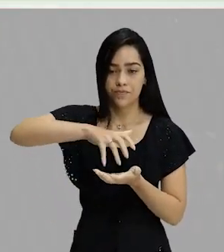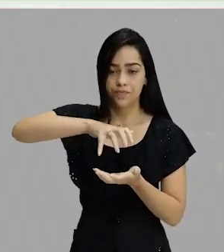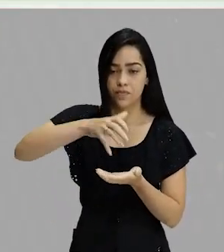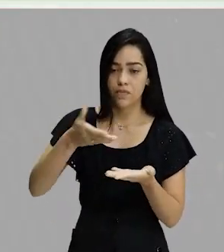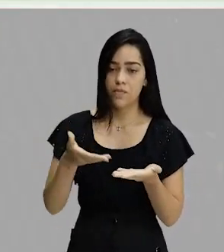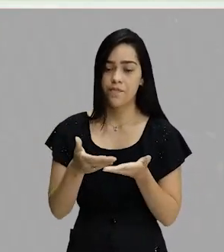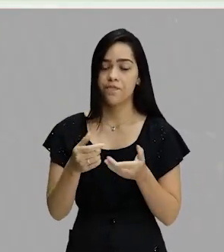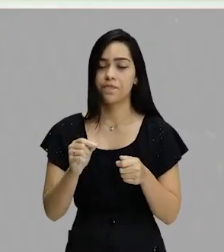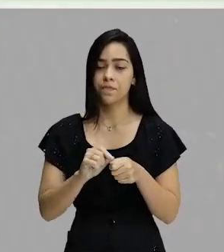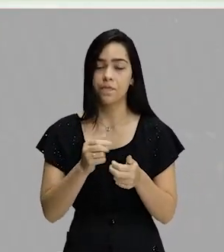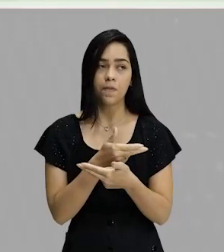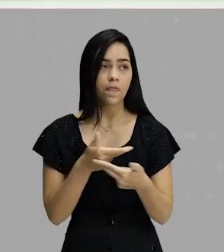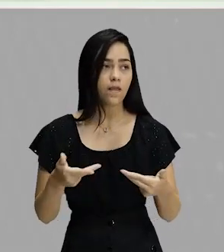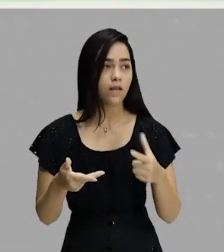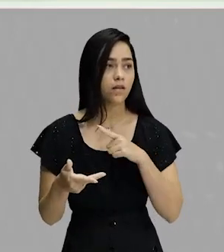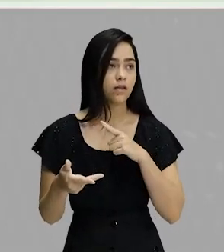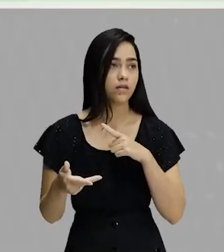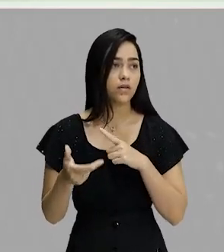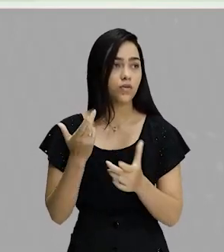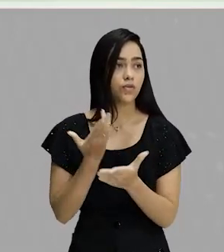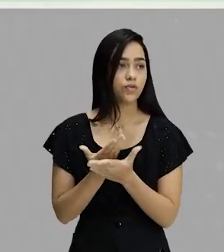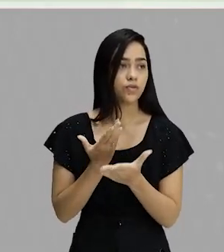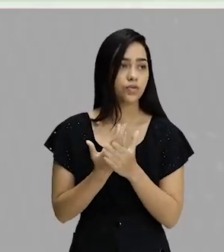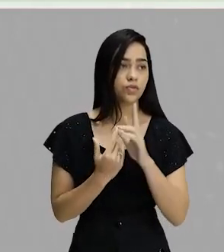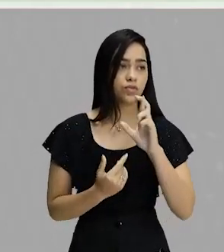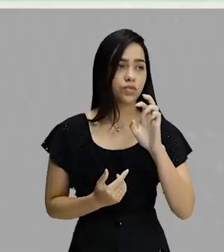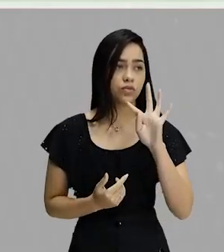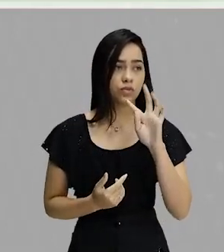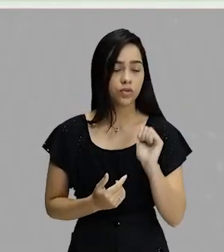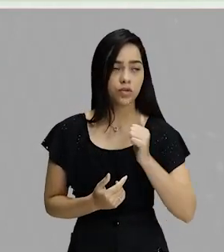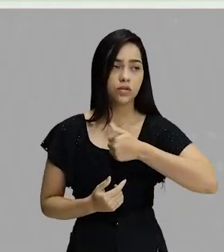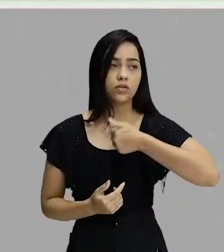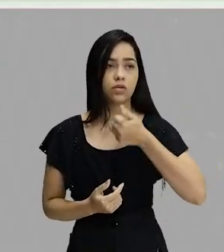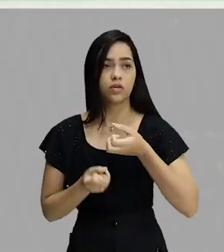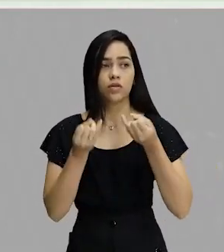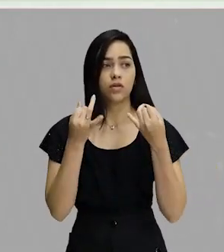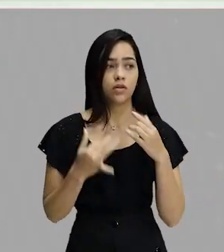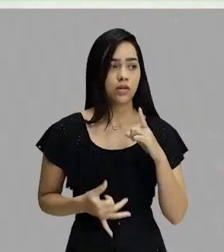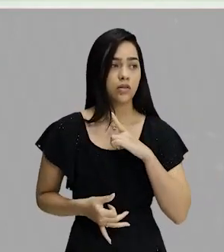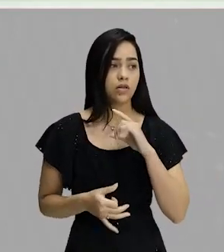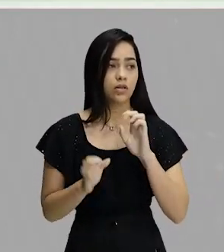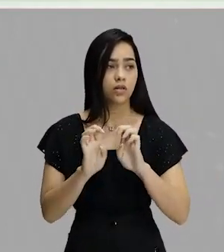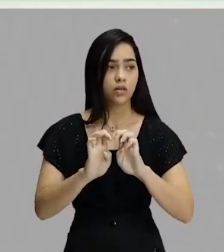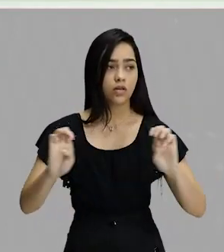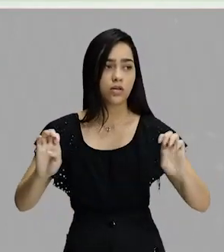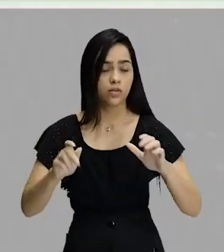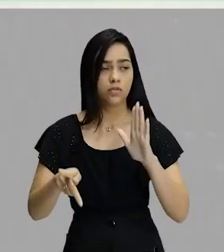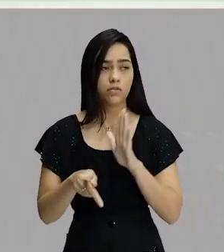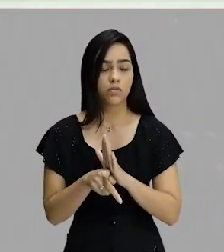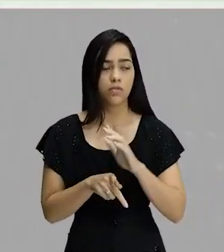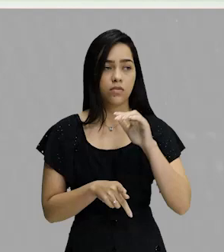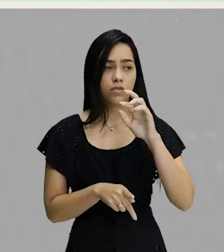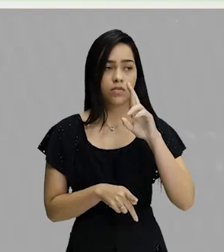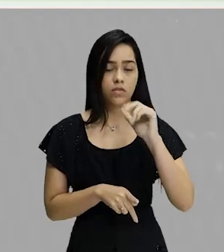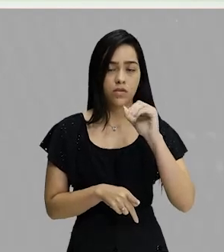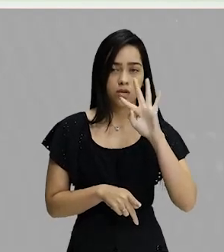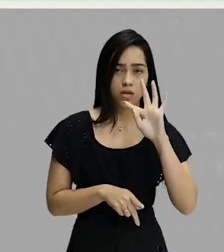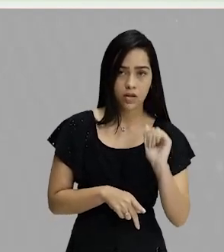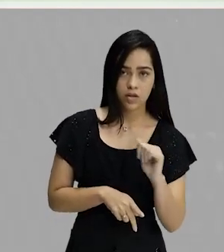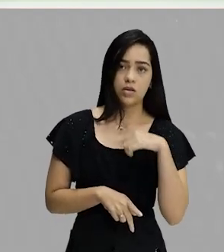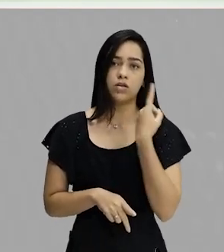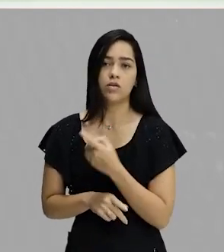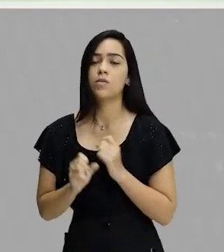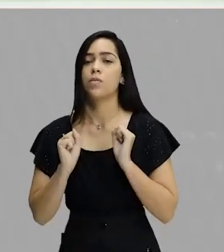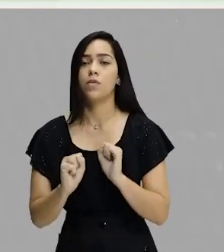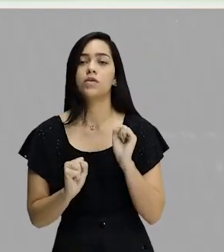vai começar hoje com o estudo da reta. Primeiro, falar aqui da equação da reta, né? Mostrar que a